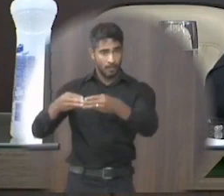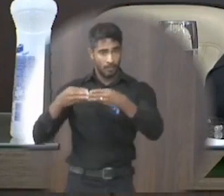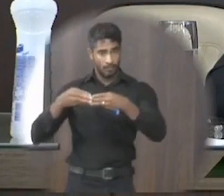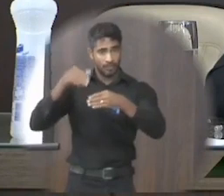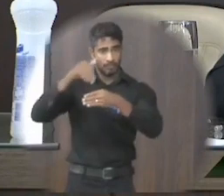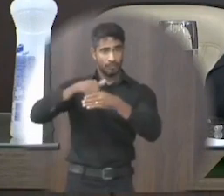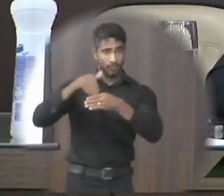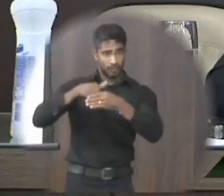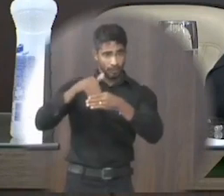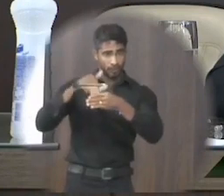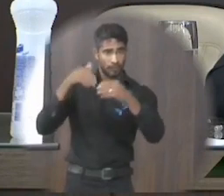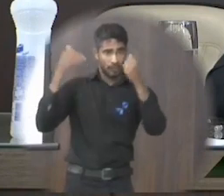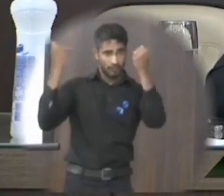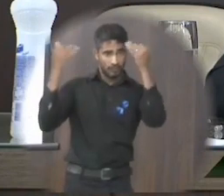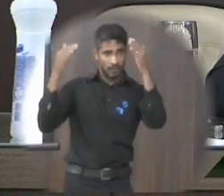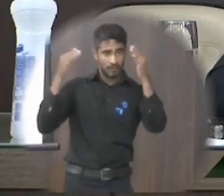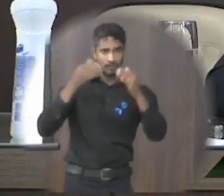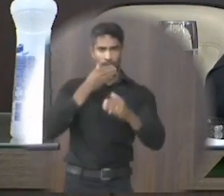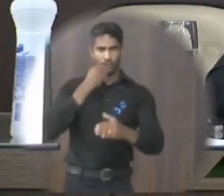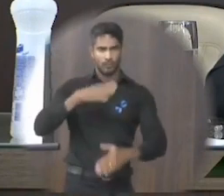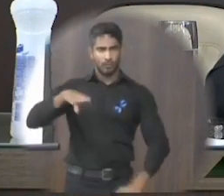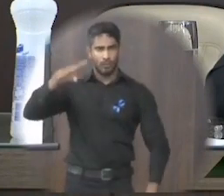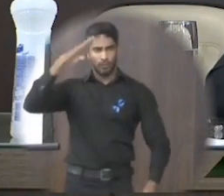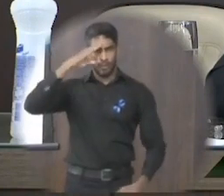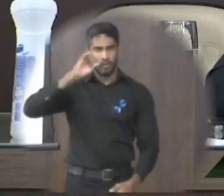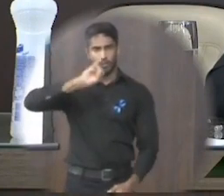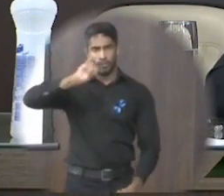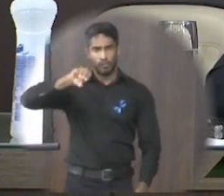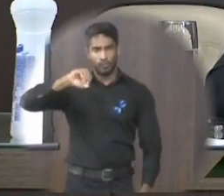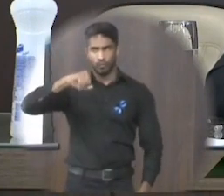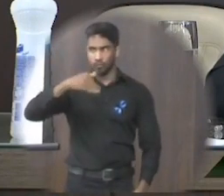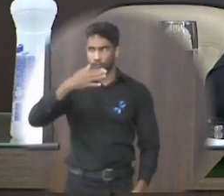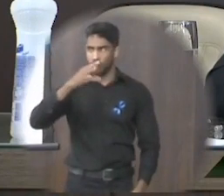de congratulação com o coronel João Aparecido do Nascimento,